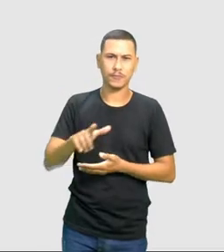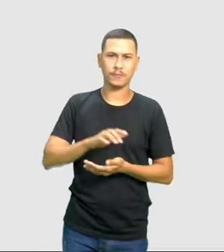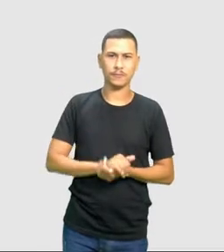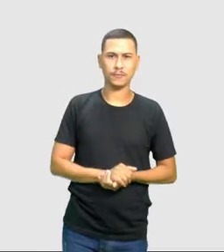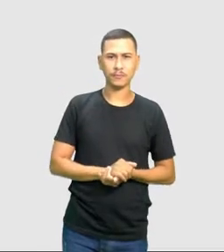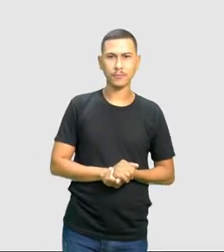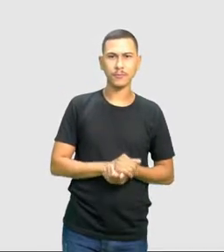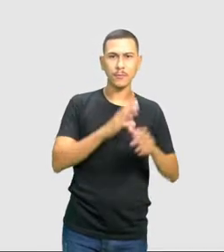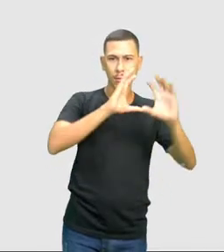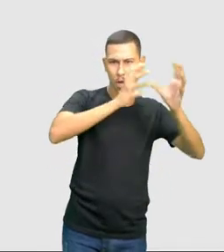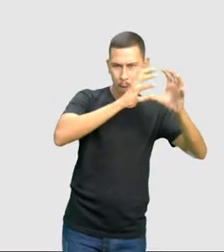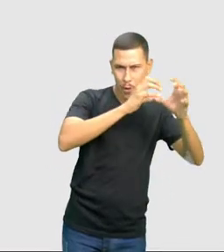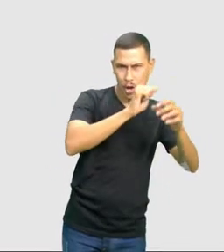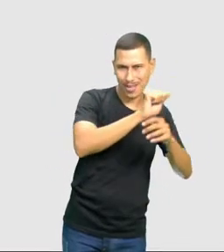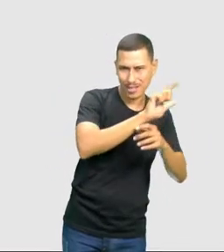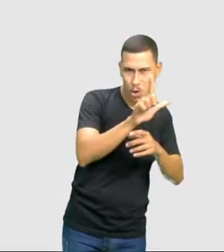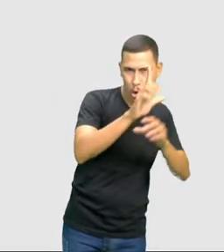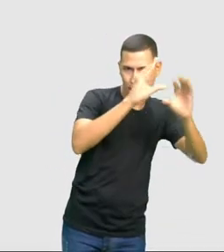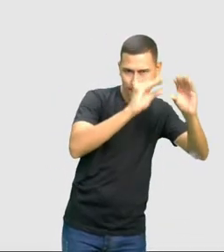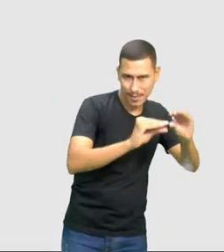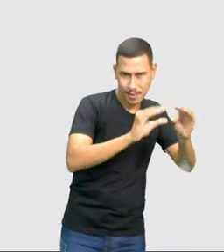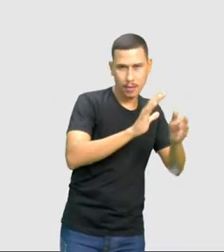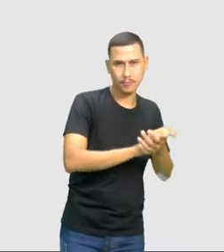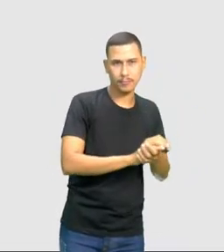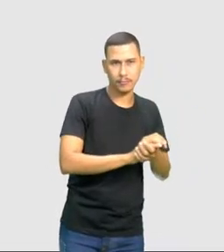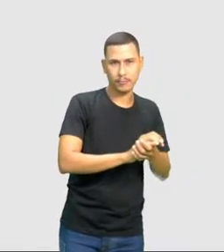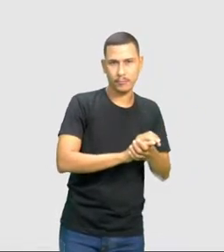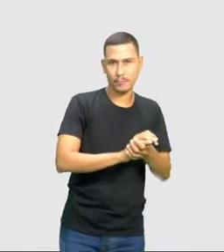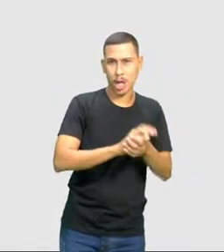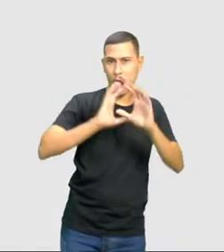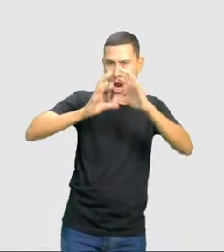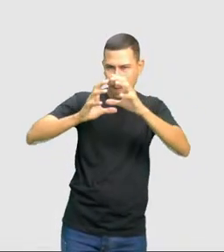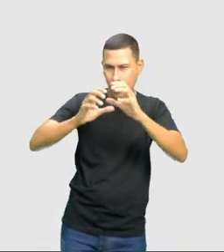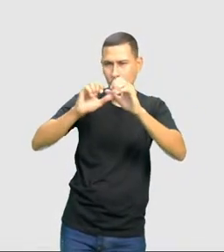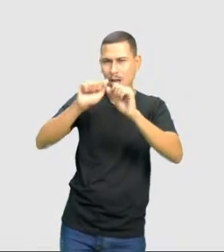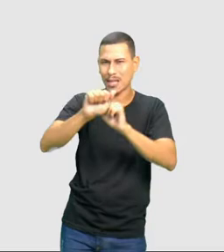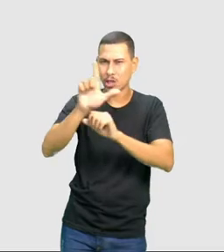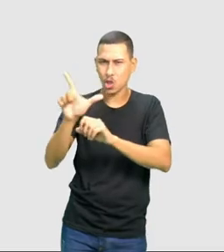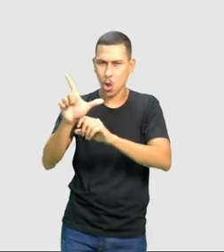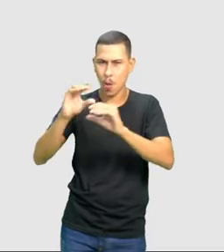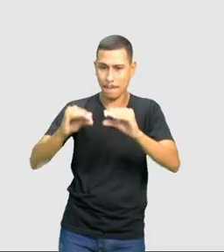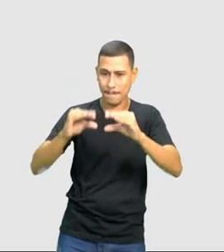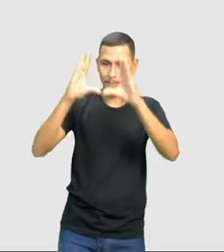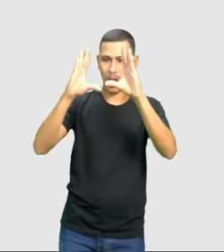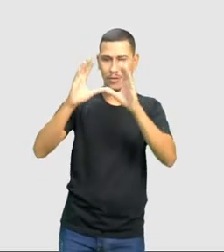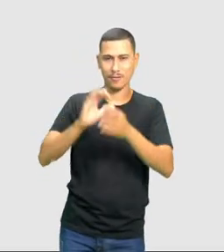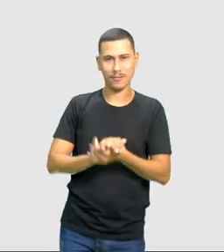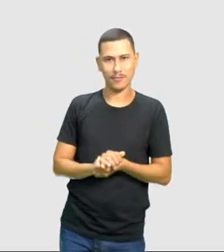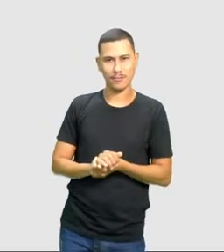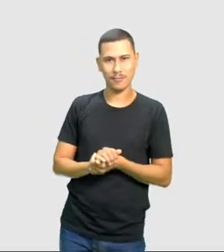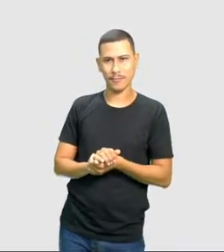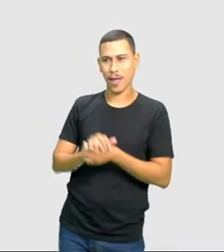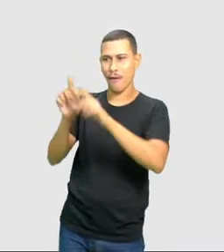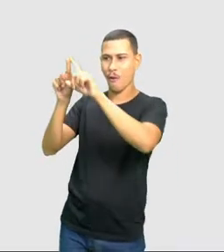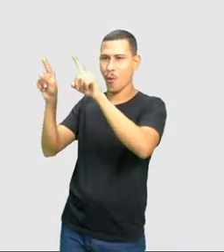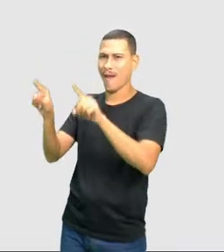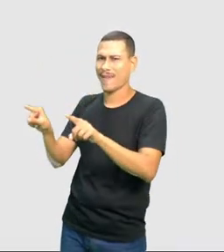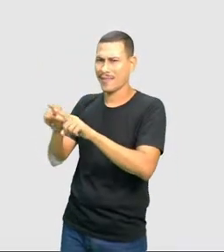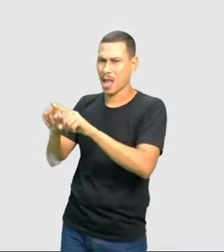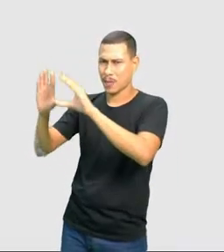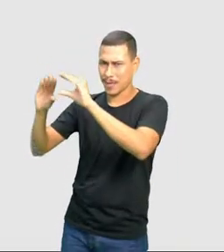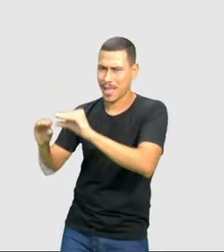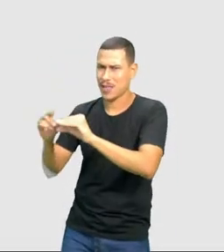A bola azul pequena, a bola azul maior. E temos o quadrado